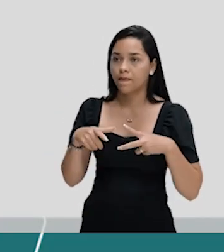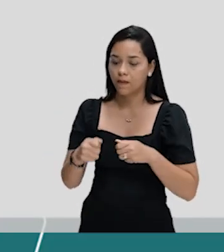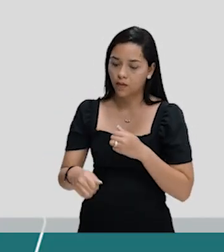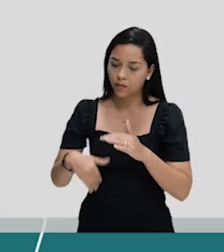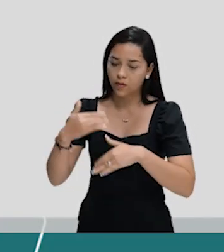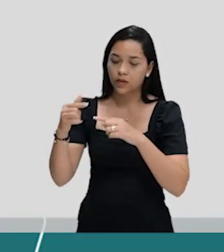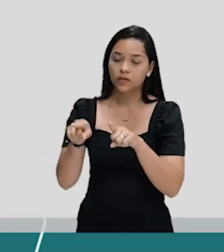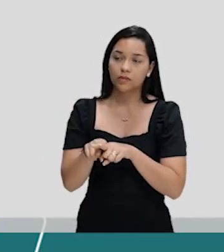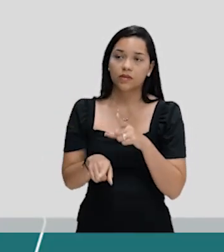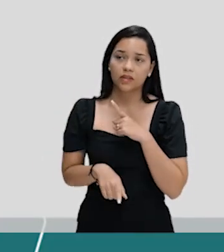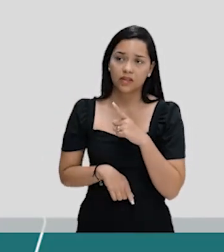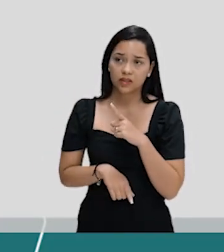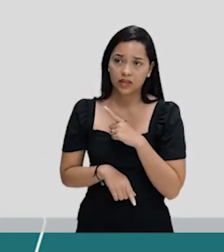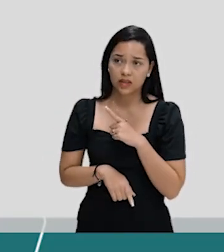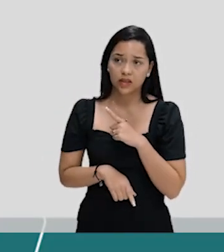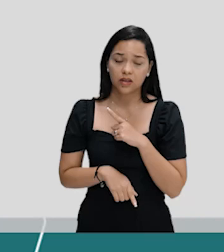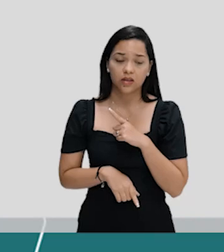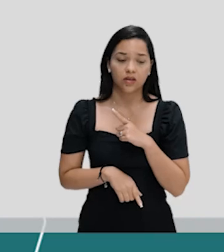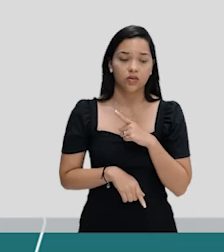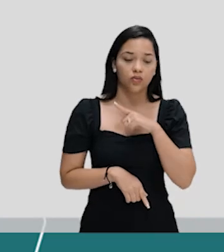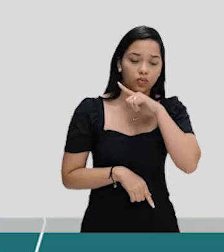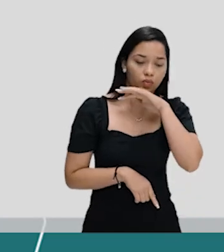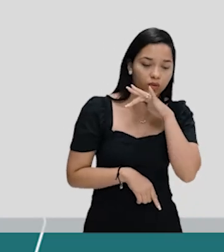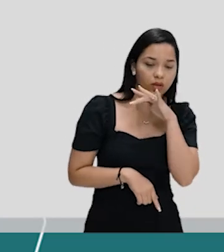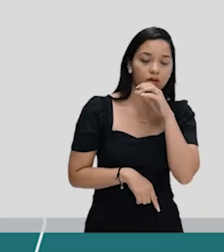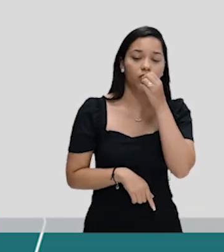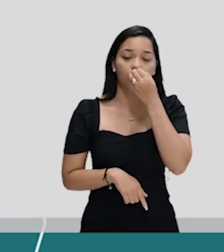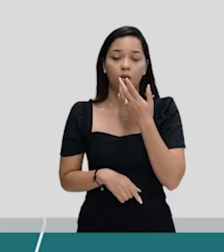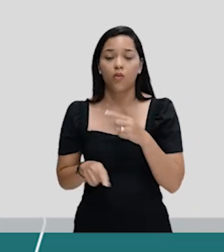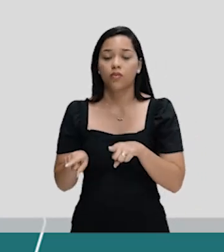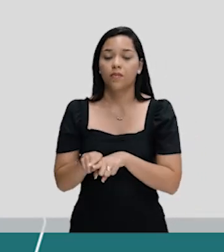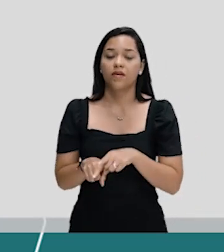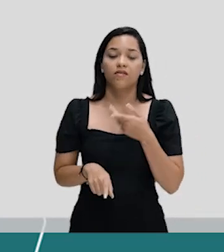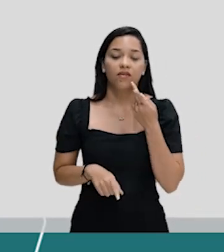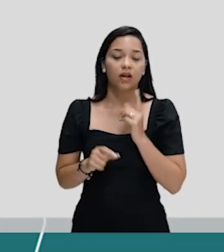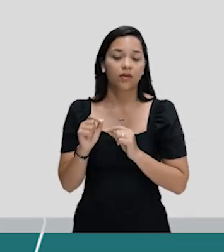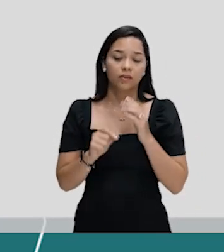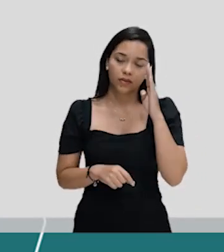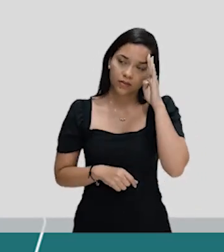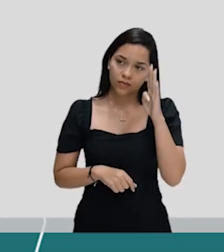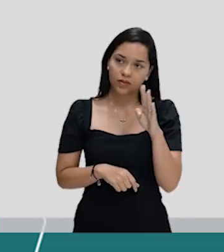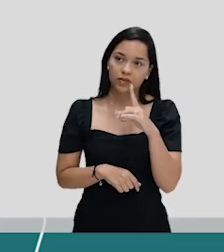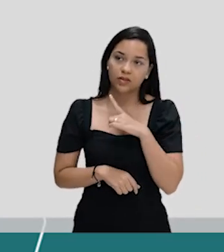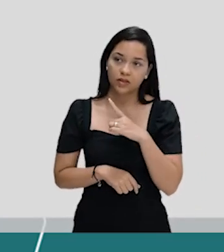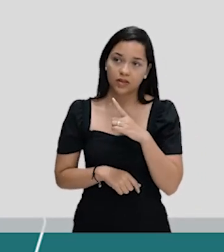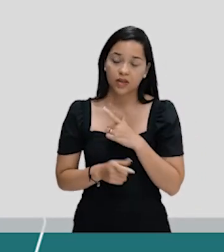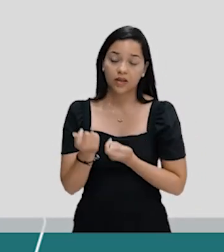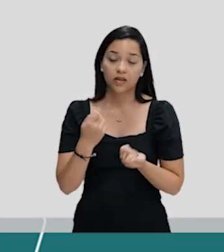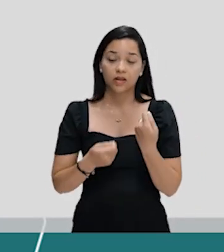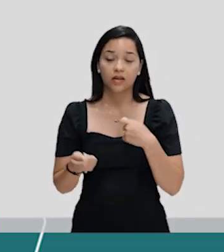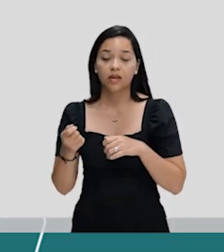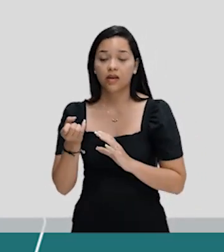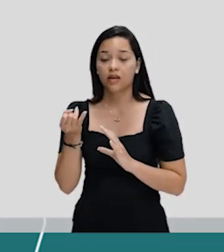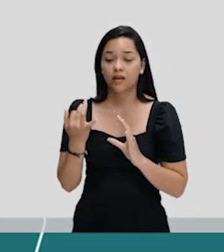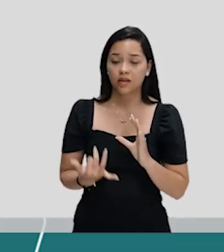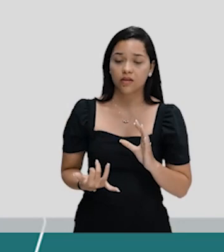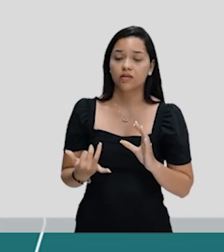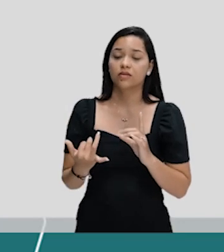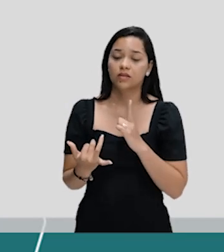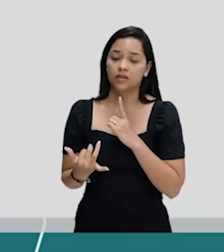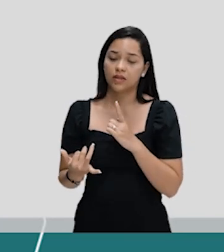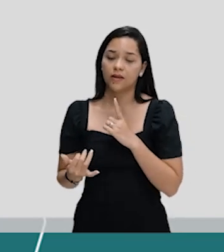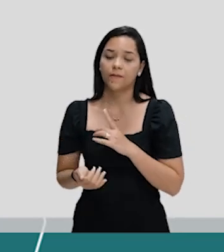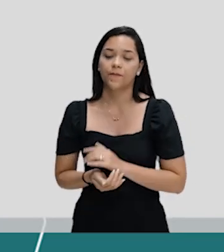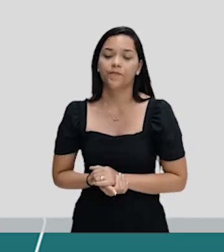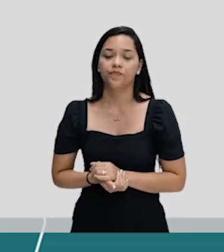tá certo? Vai ter lado positivo e negativo. E por último, a gente vai falar sobre os principais blocos econômicos e as suas características mais marcantes,